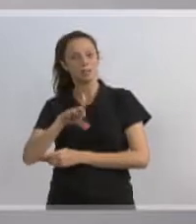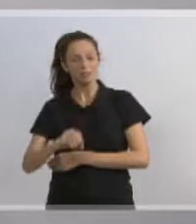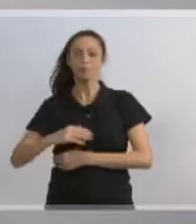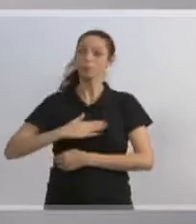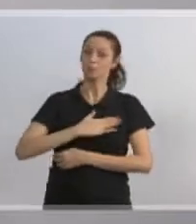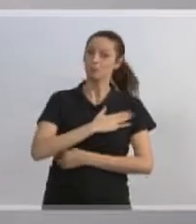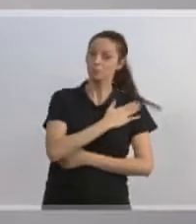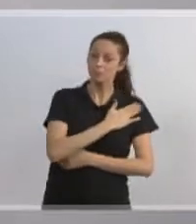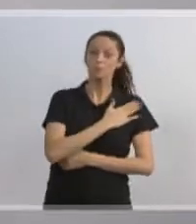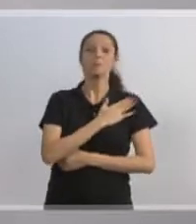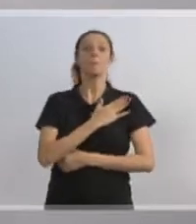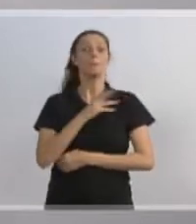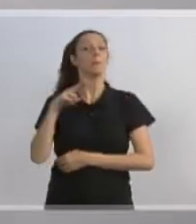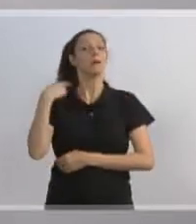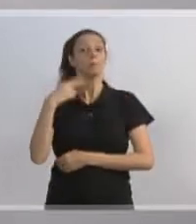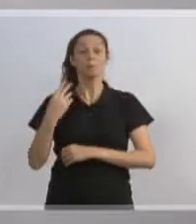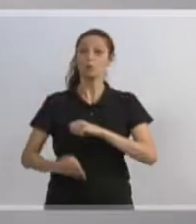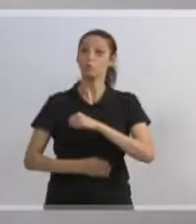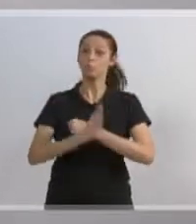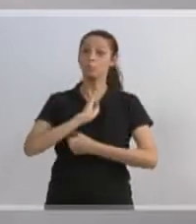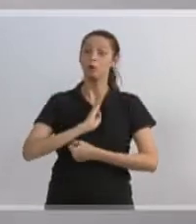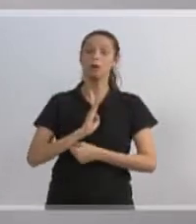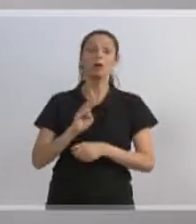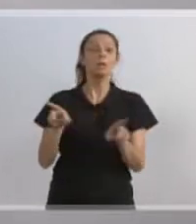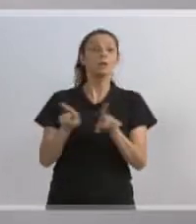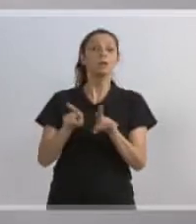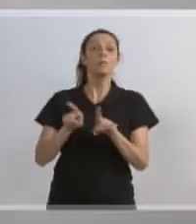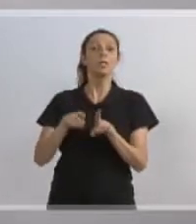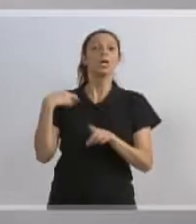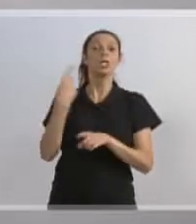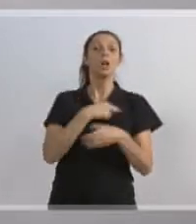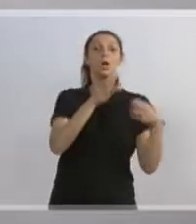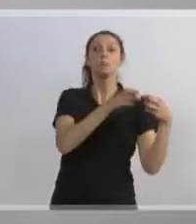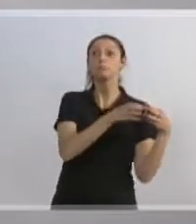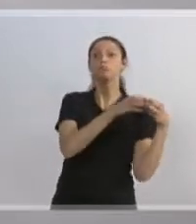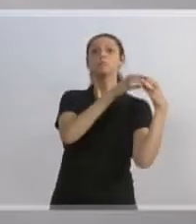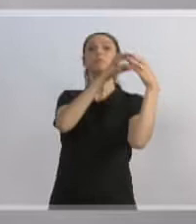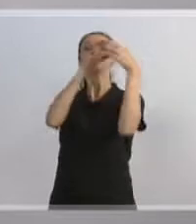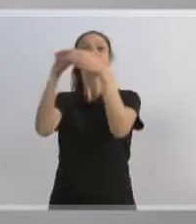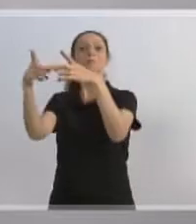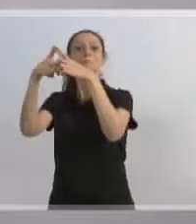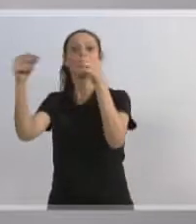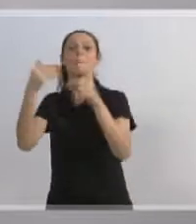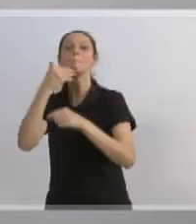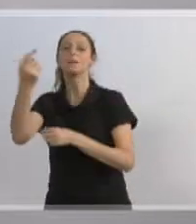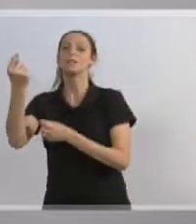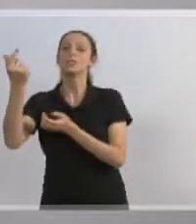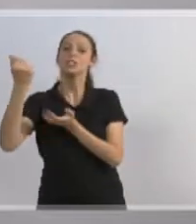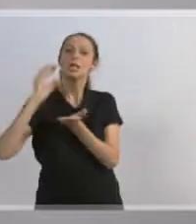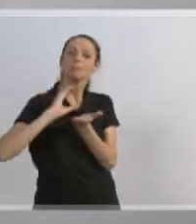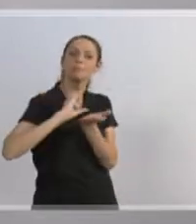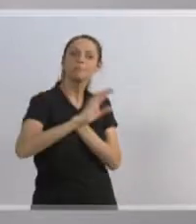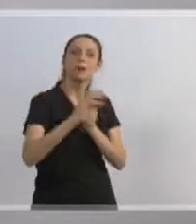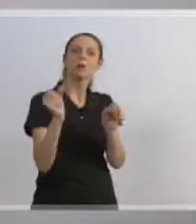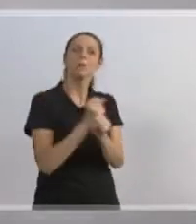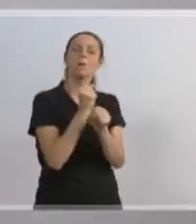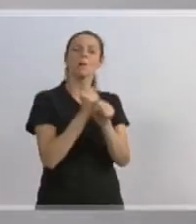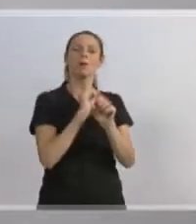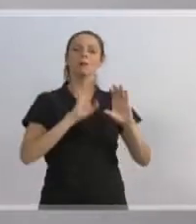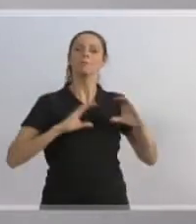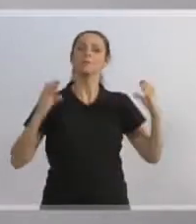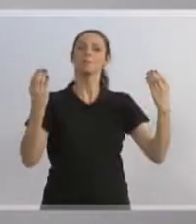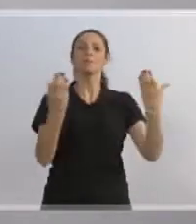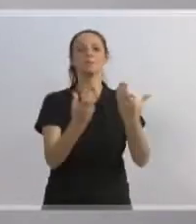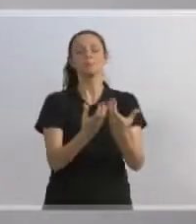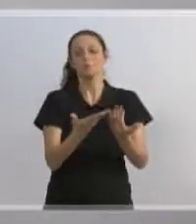Erickson Luiz, com o vereador Zeca Bombeiro, em conjunto, fomos lá, estamos trazendo para Blumenau o estádio municipal, que é um